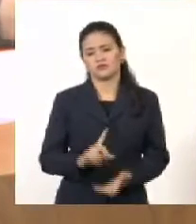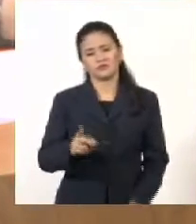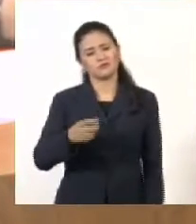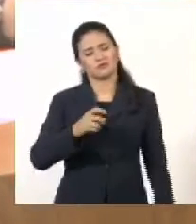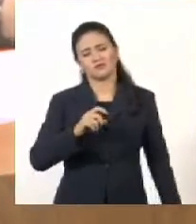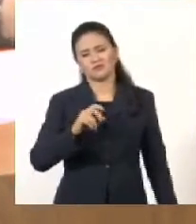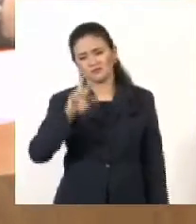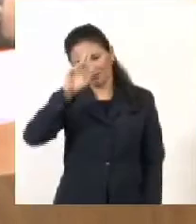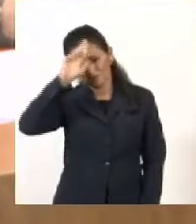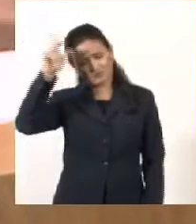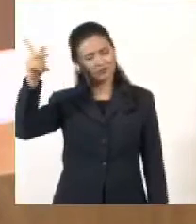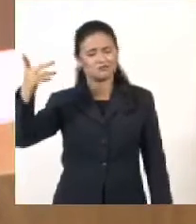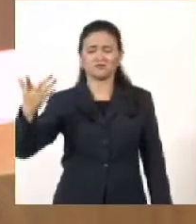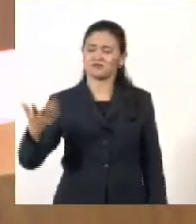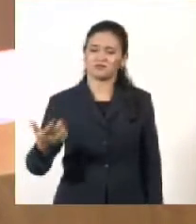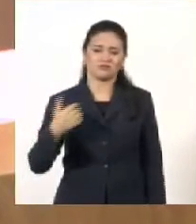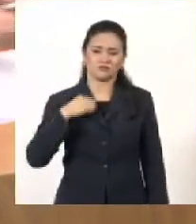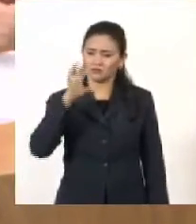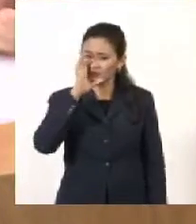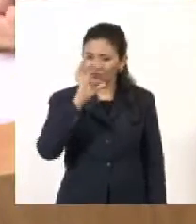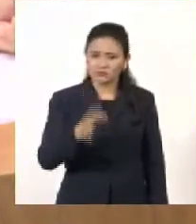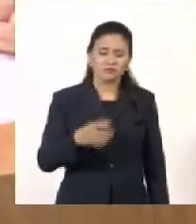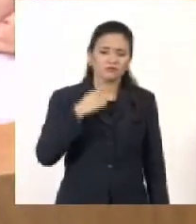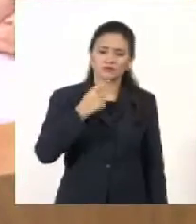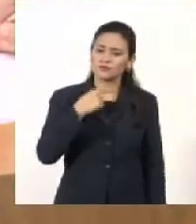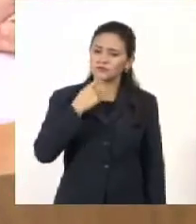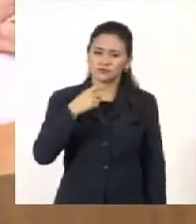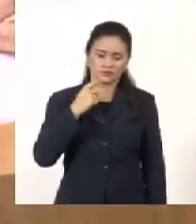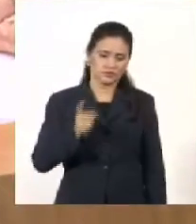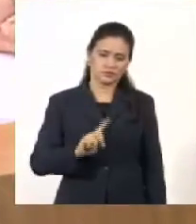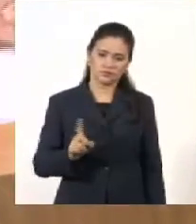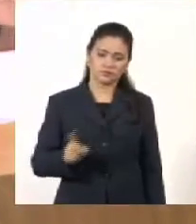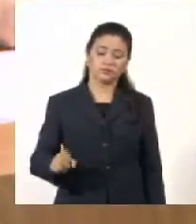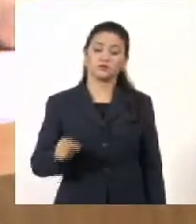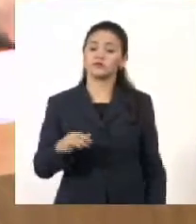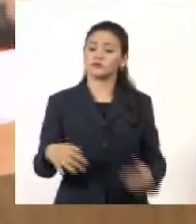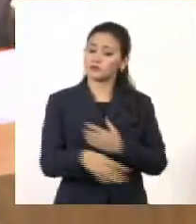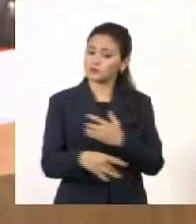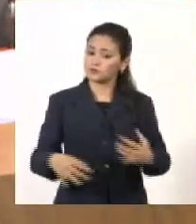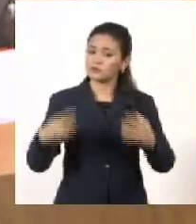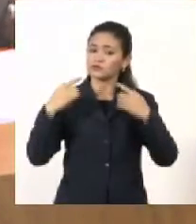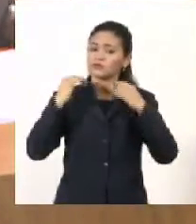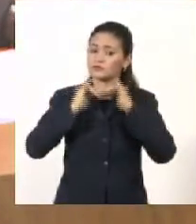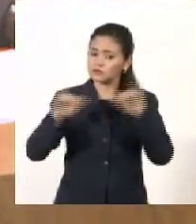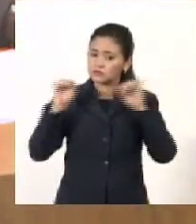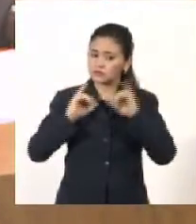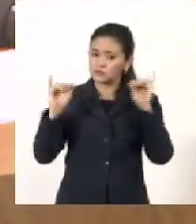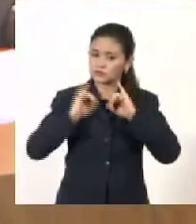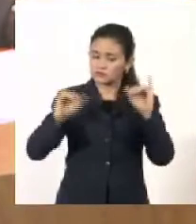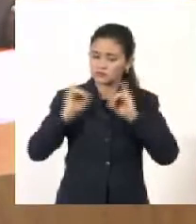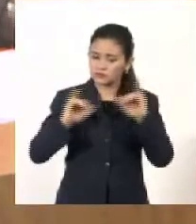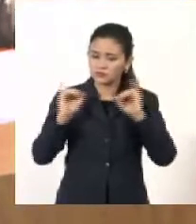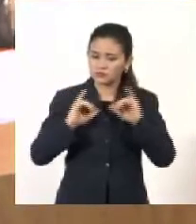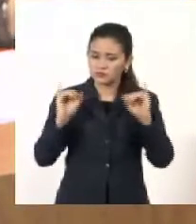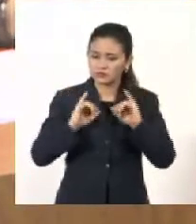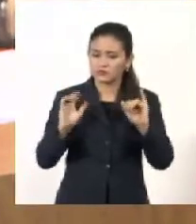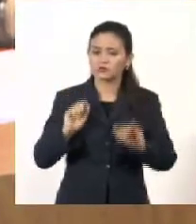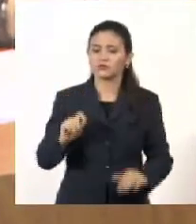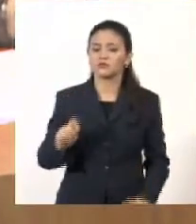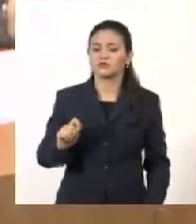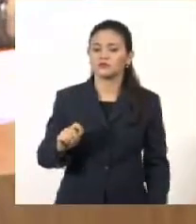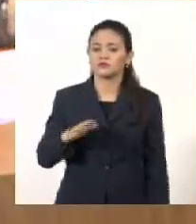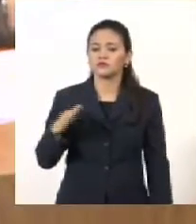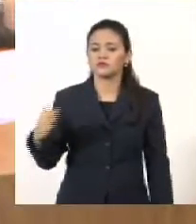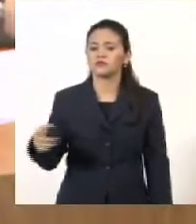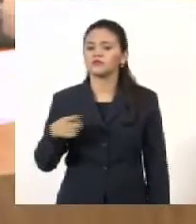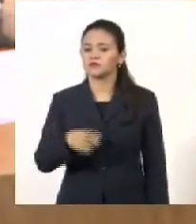nunca acusei ninguém. O que dizia-se na cidade, e eu vou repetir aqui nessa tribuna, o que era dito na época, quando eles